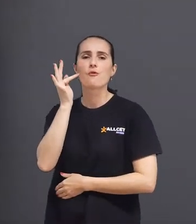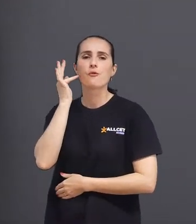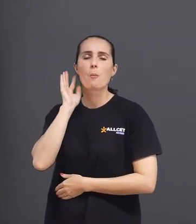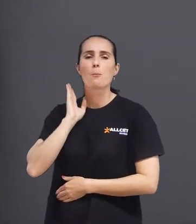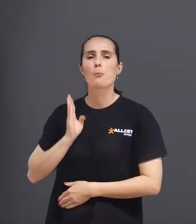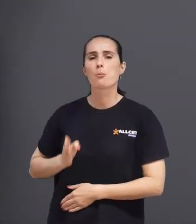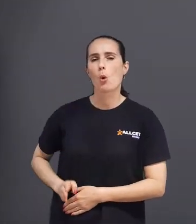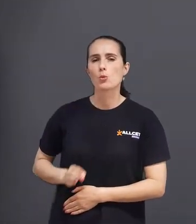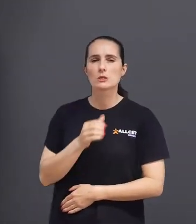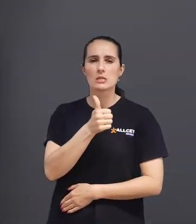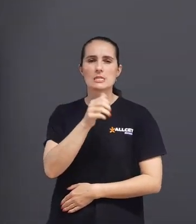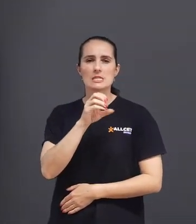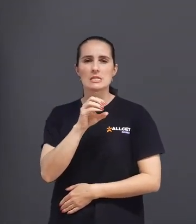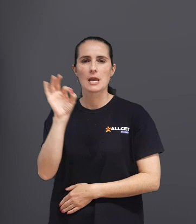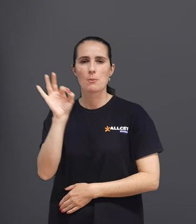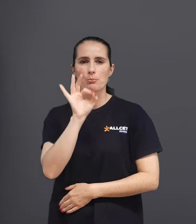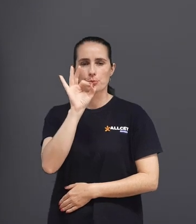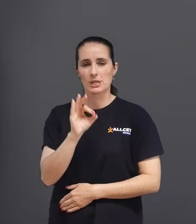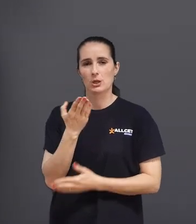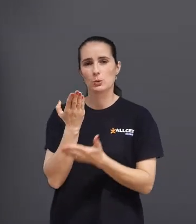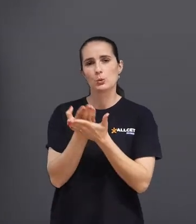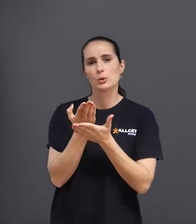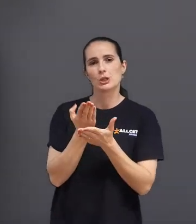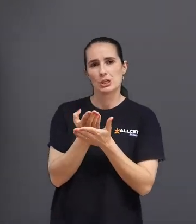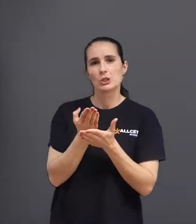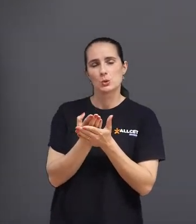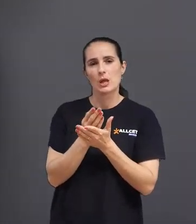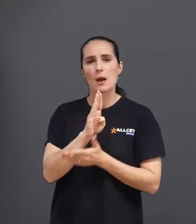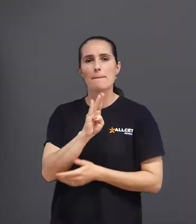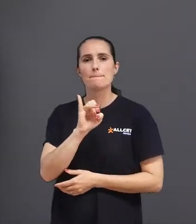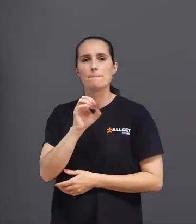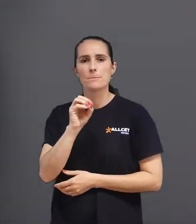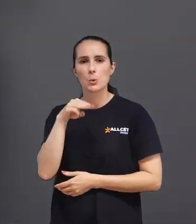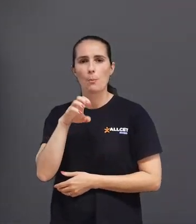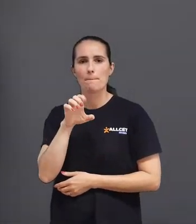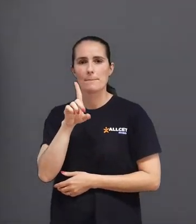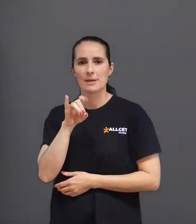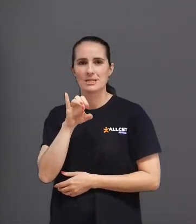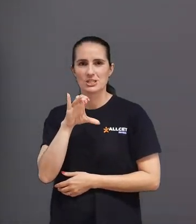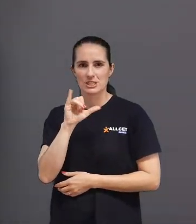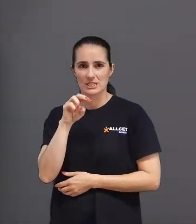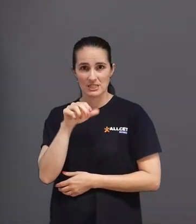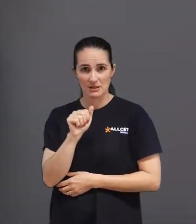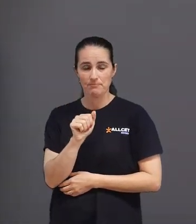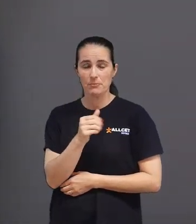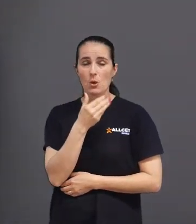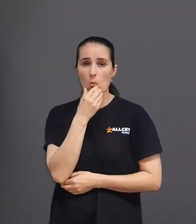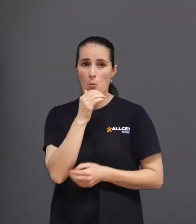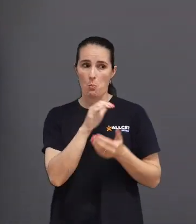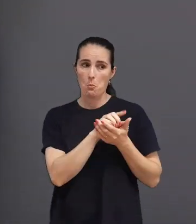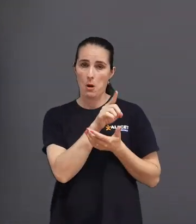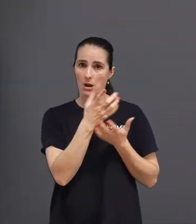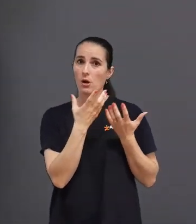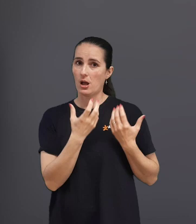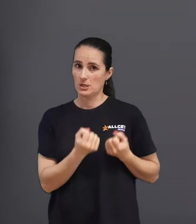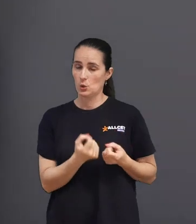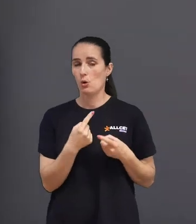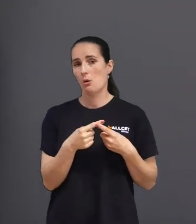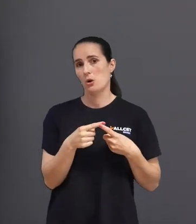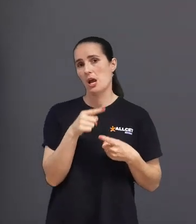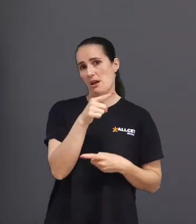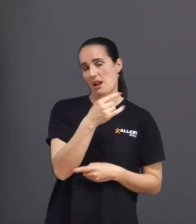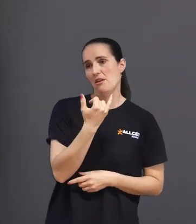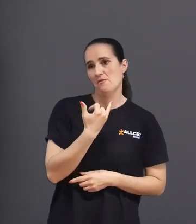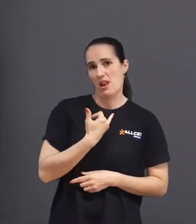abusada. De tanto que ele fazia esse jogo de inverter a situação, ele me dizia que eu era abusiva, que